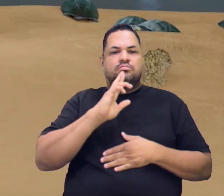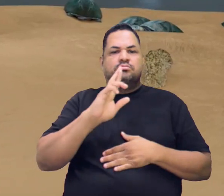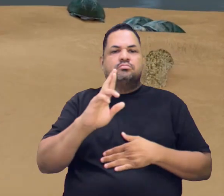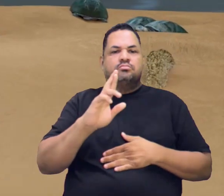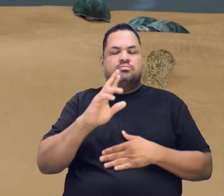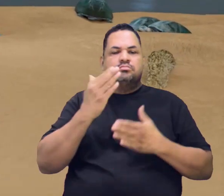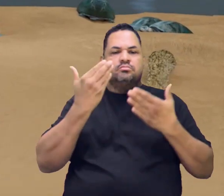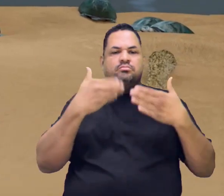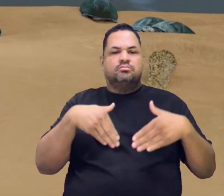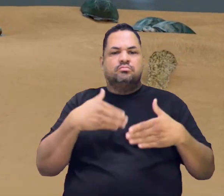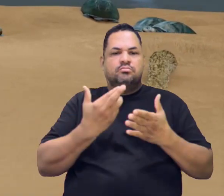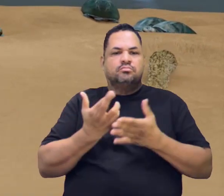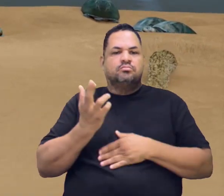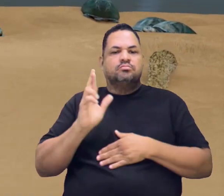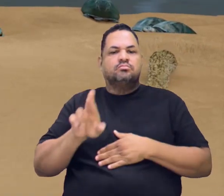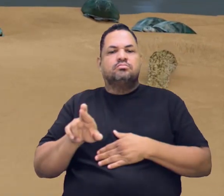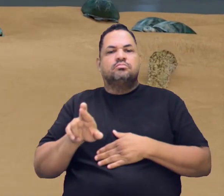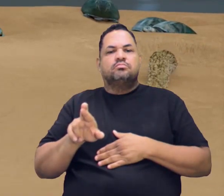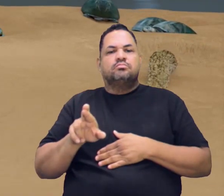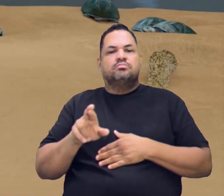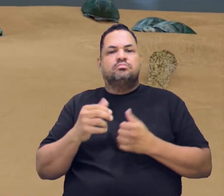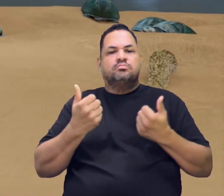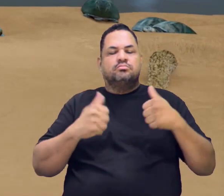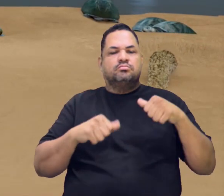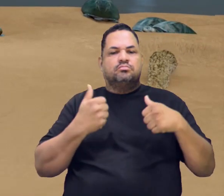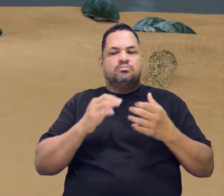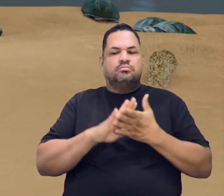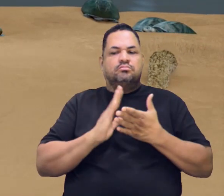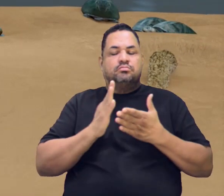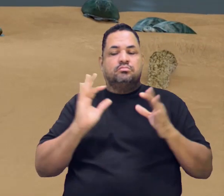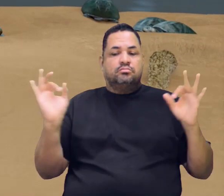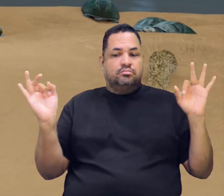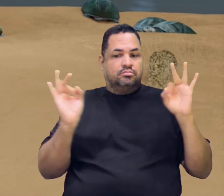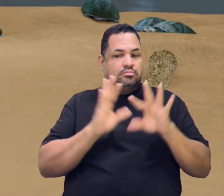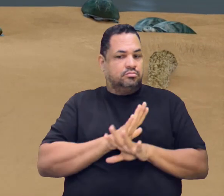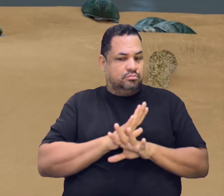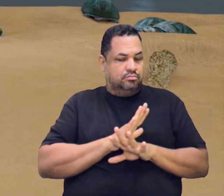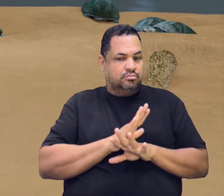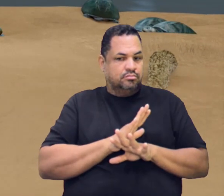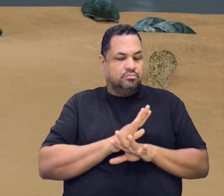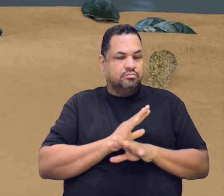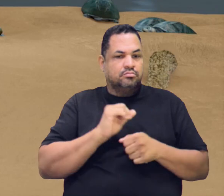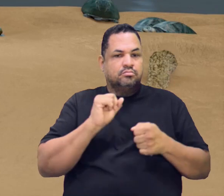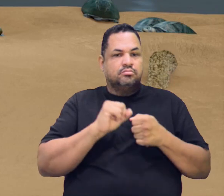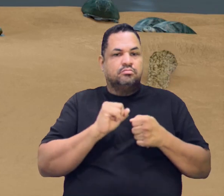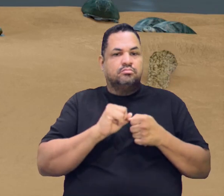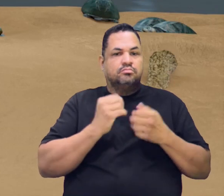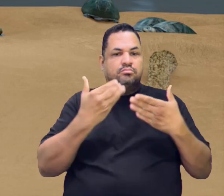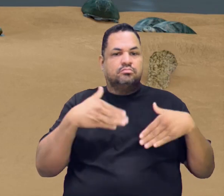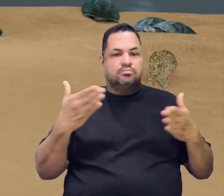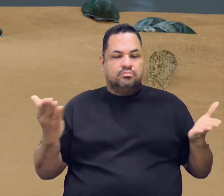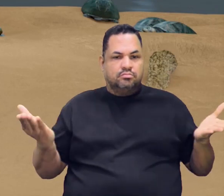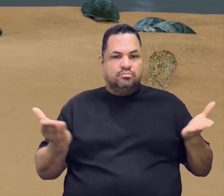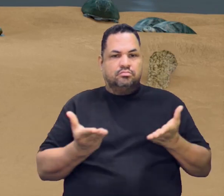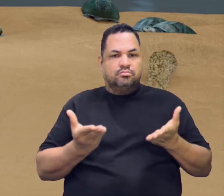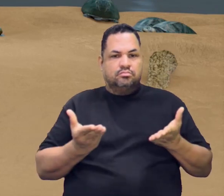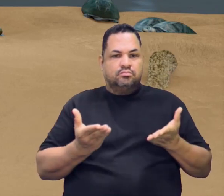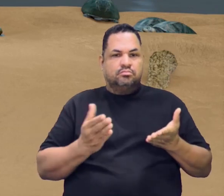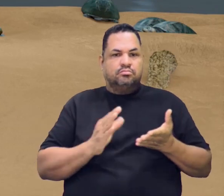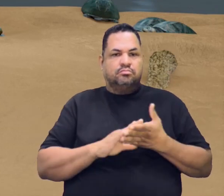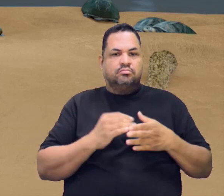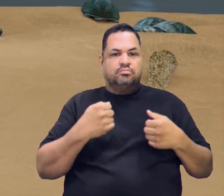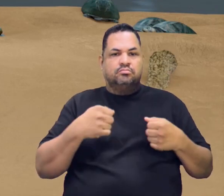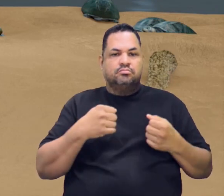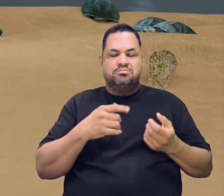responder a prova de recuperação. A avaliação já está pronta, vocês farão essa prova agora.